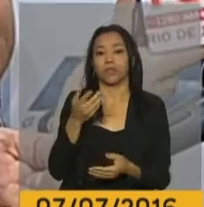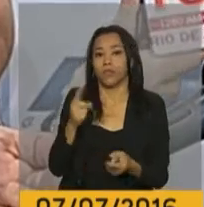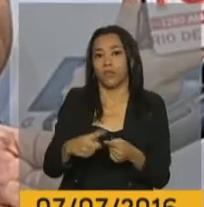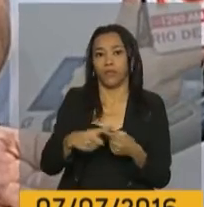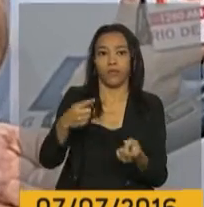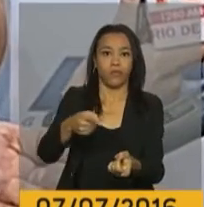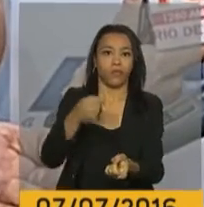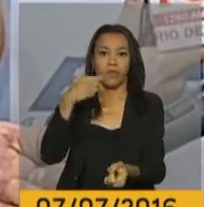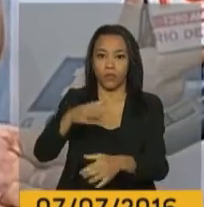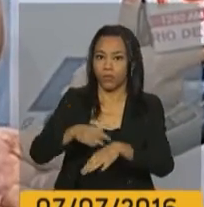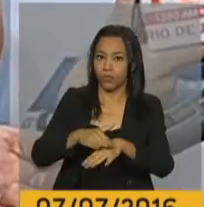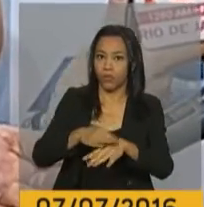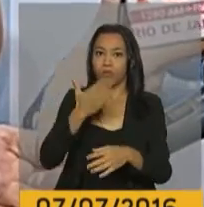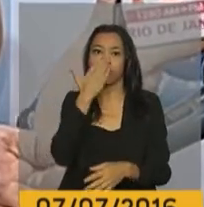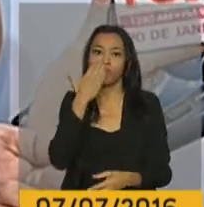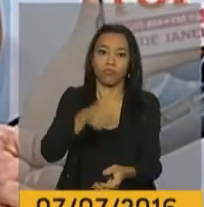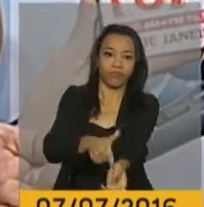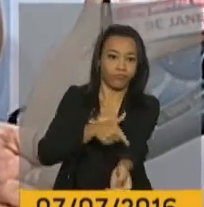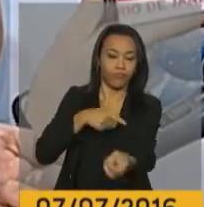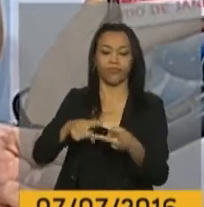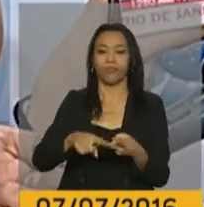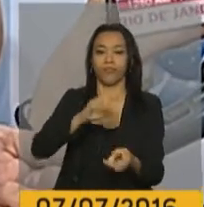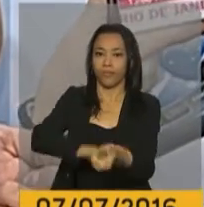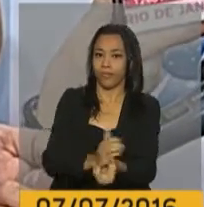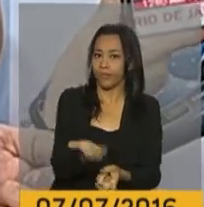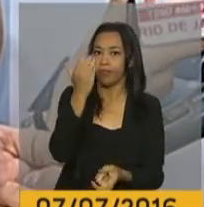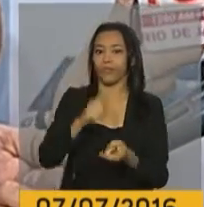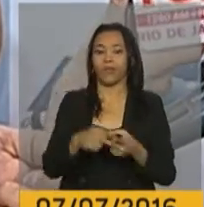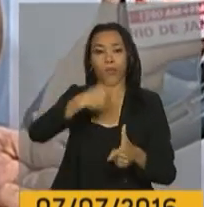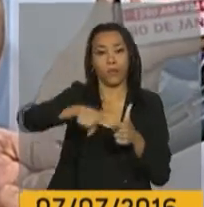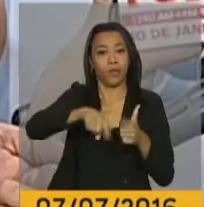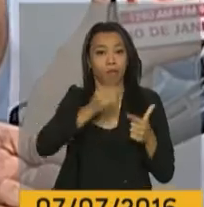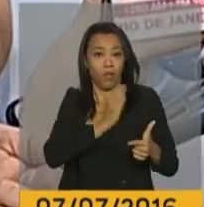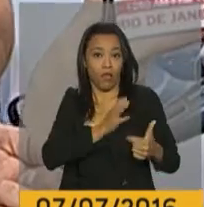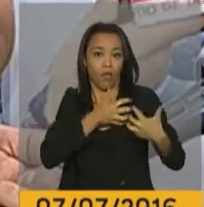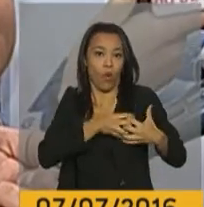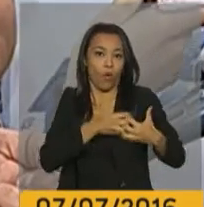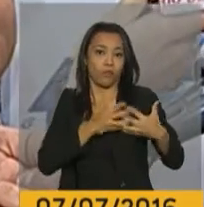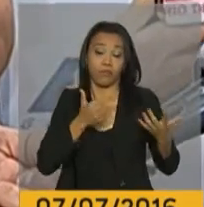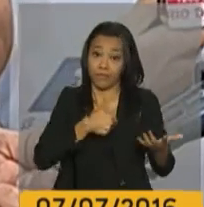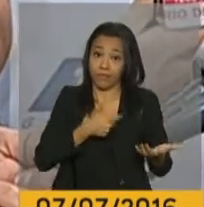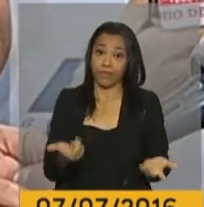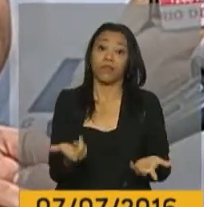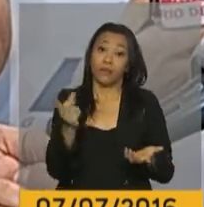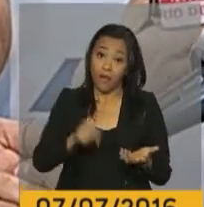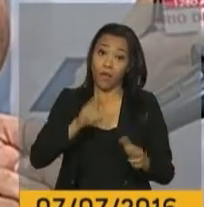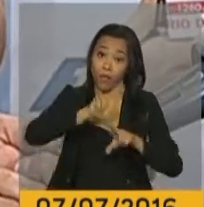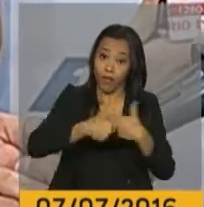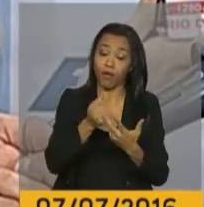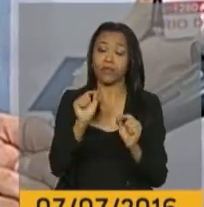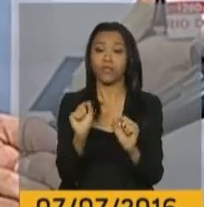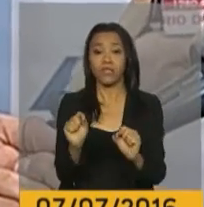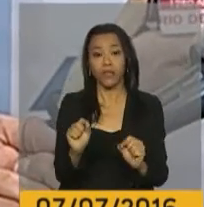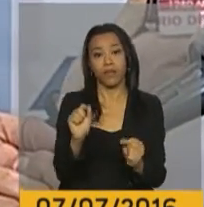de problemas cardíacos que decorre dessa desse sedentarismo e da obesidade provocada por